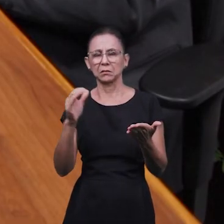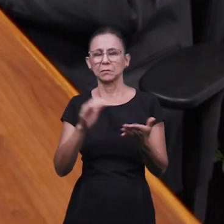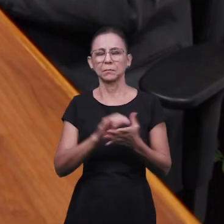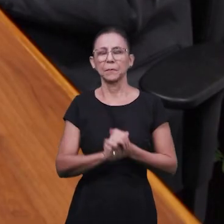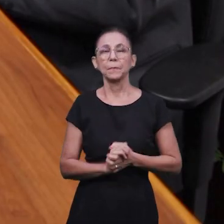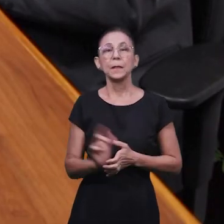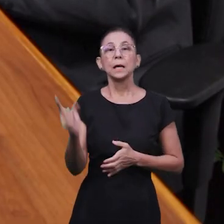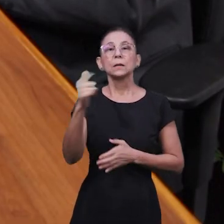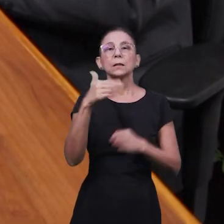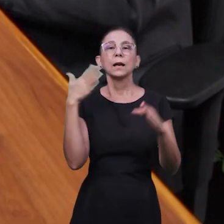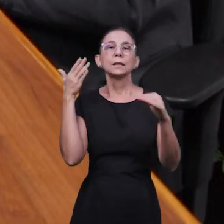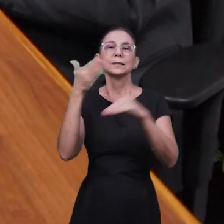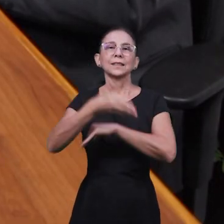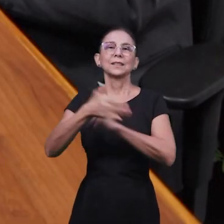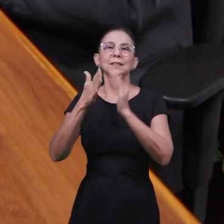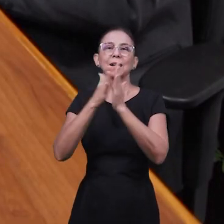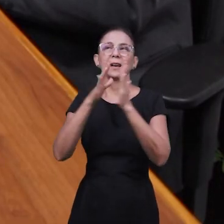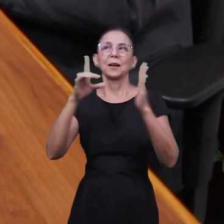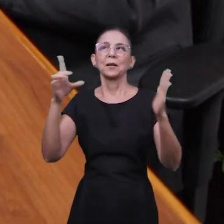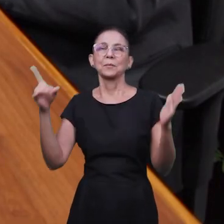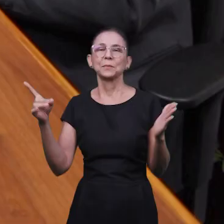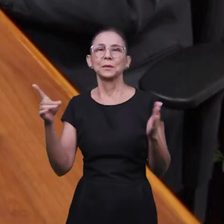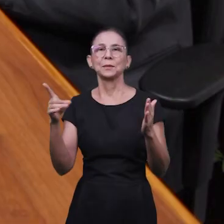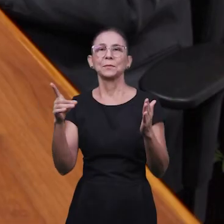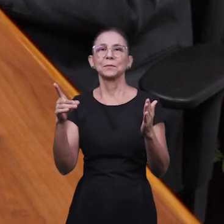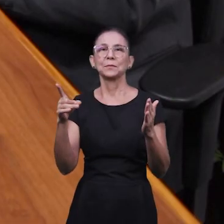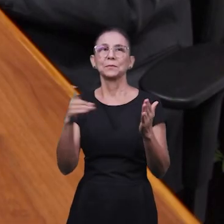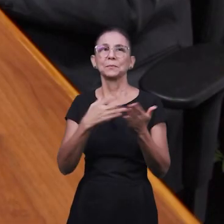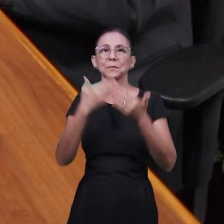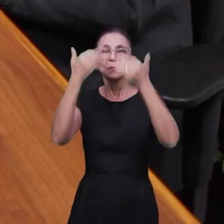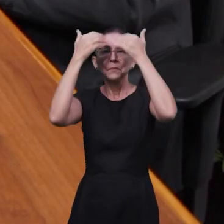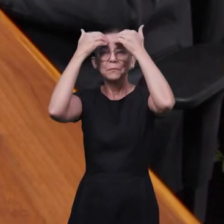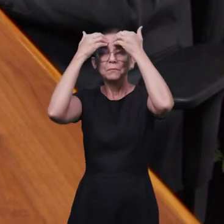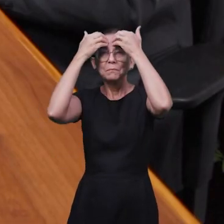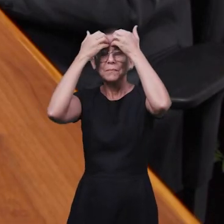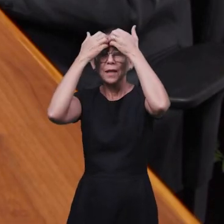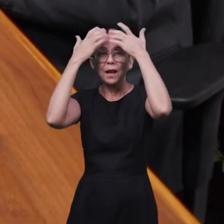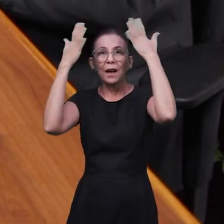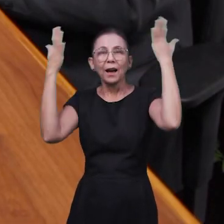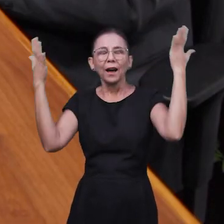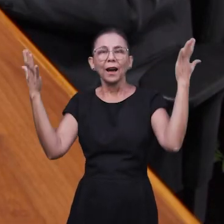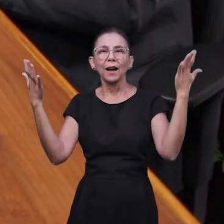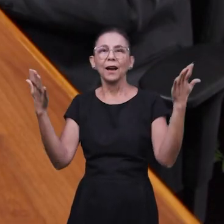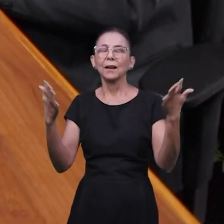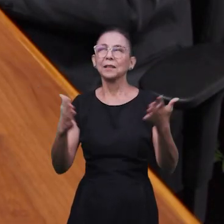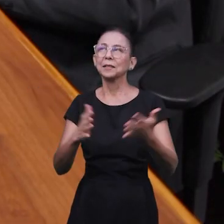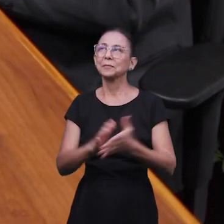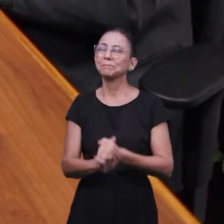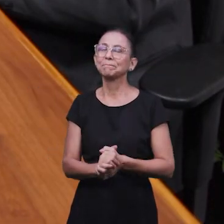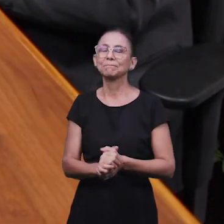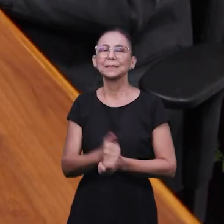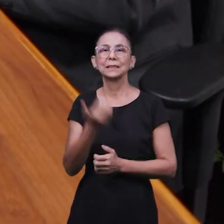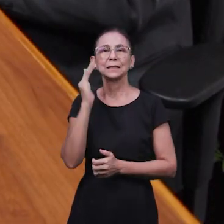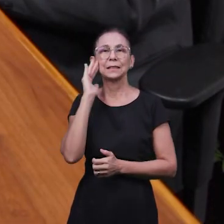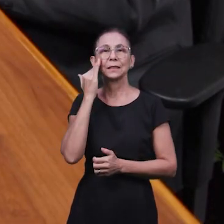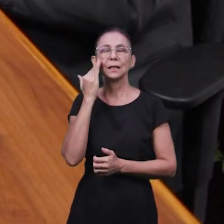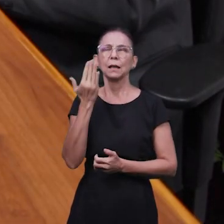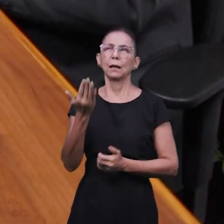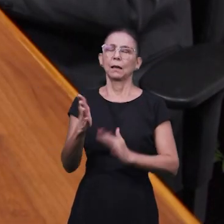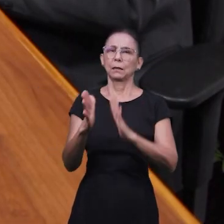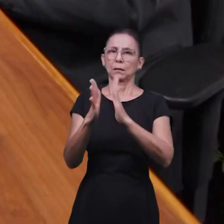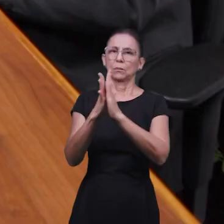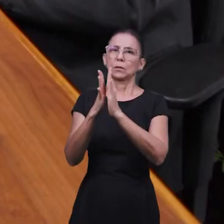à Bíblia e as pessoas vão entender que elas poderiam, através da oração,